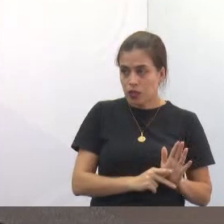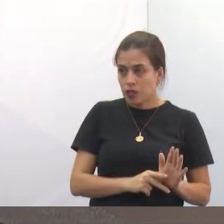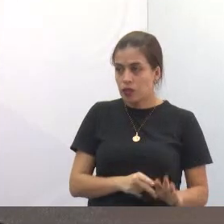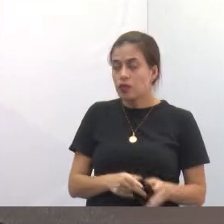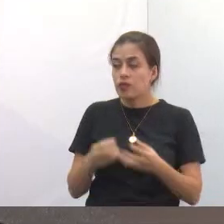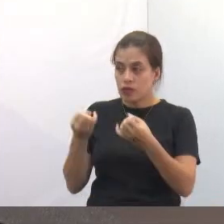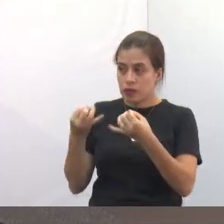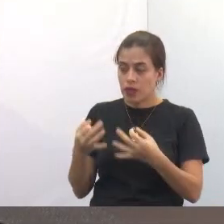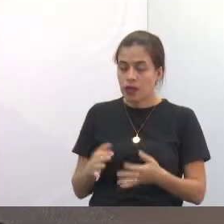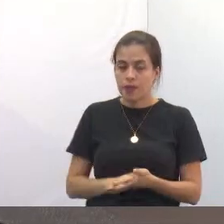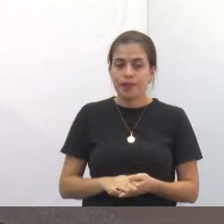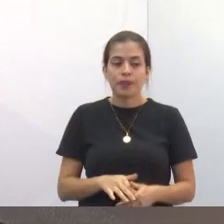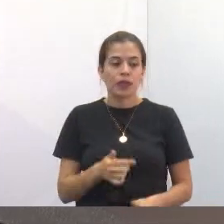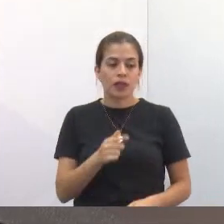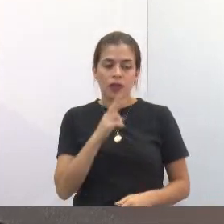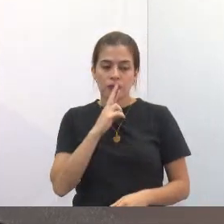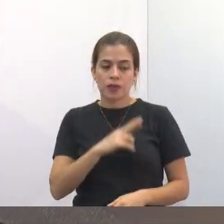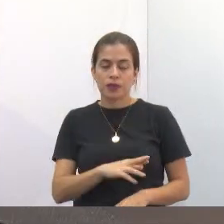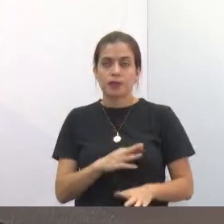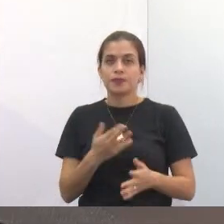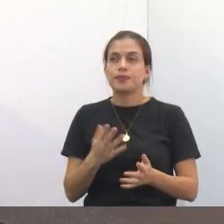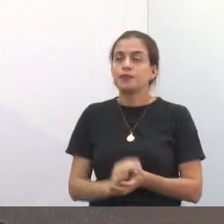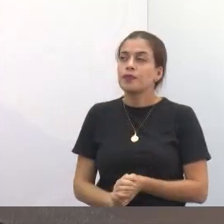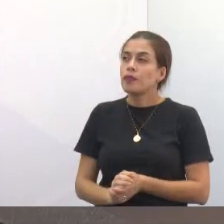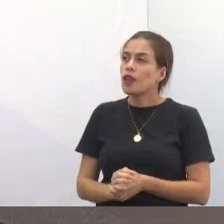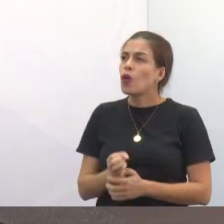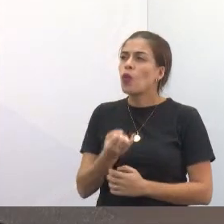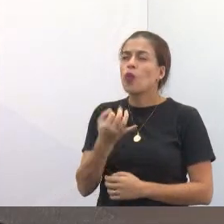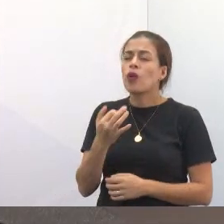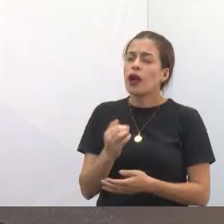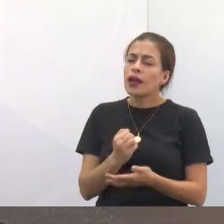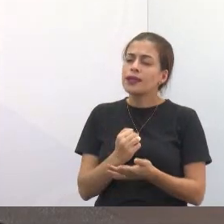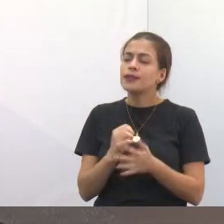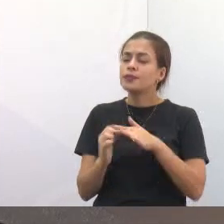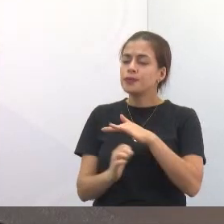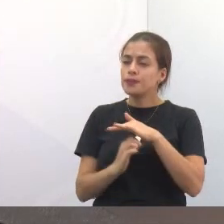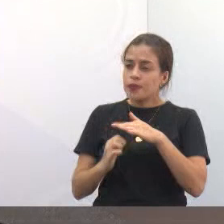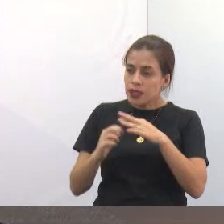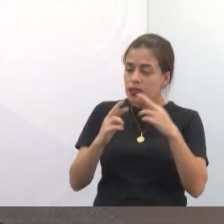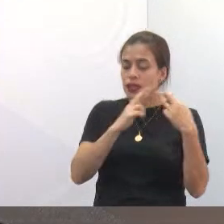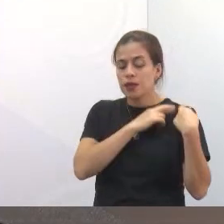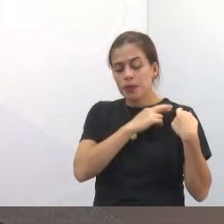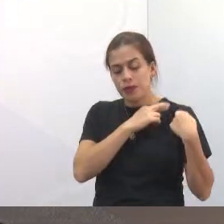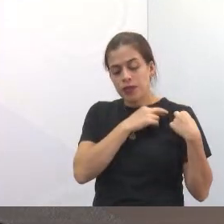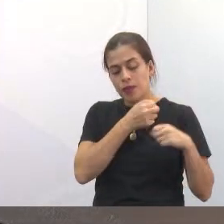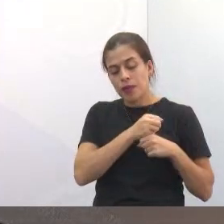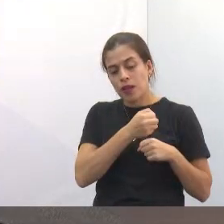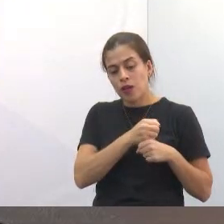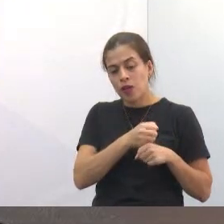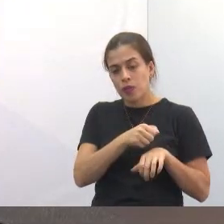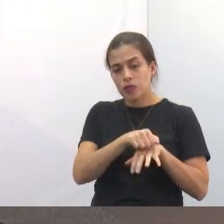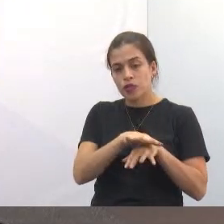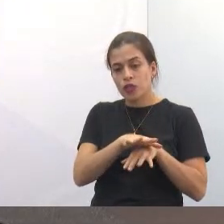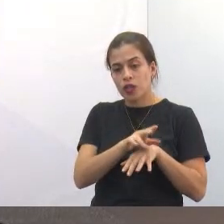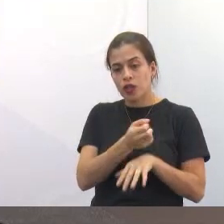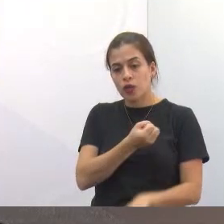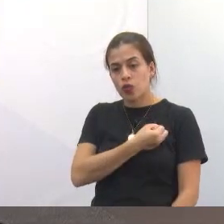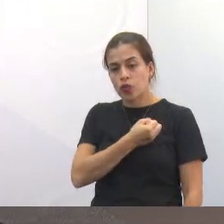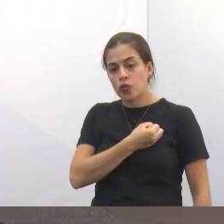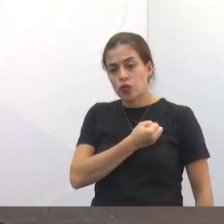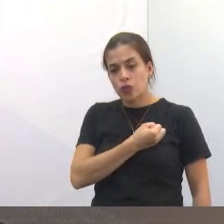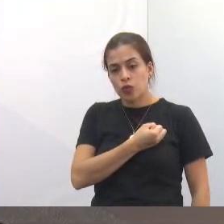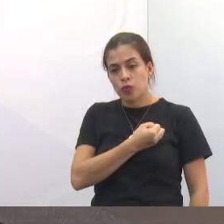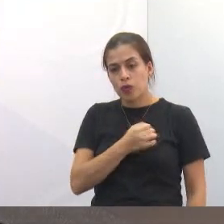Prejudicado. Qual ou quais empresas são responsáveis pela mencionada obra? Favor indicar o número